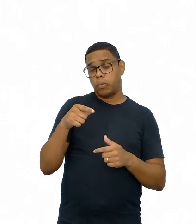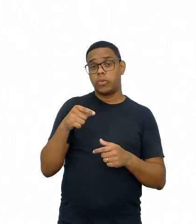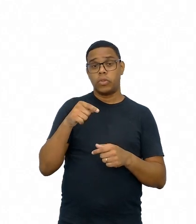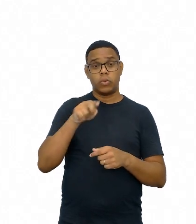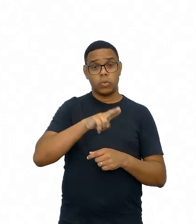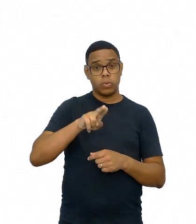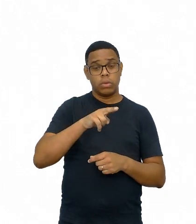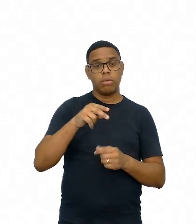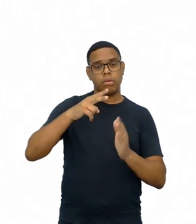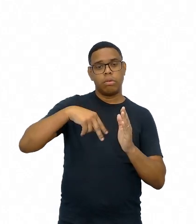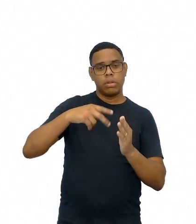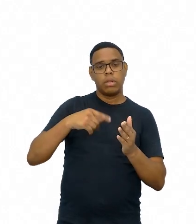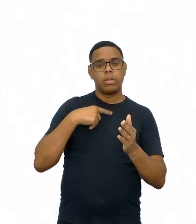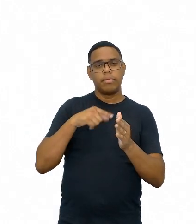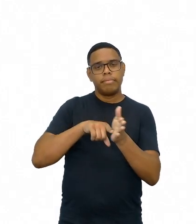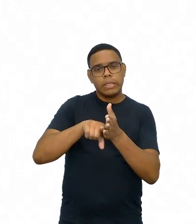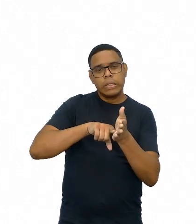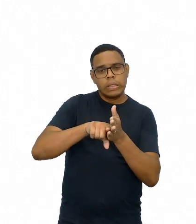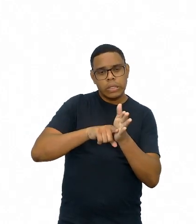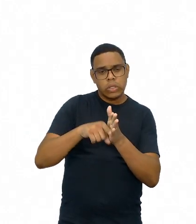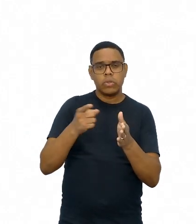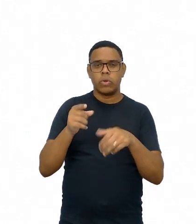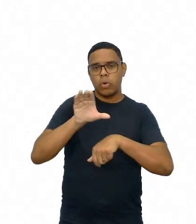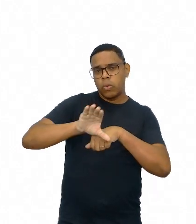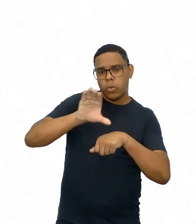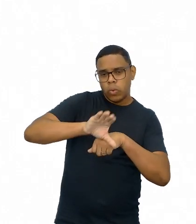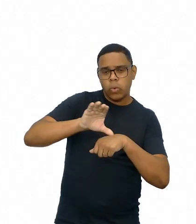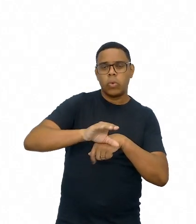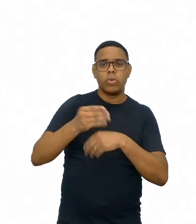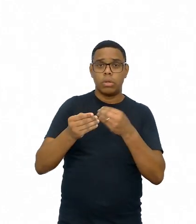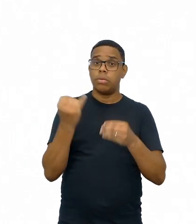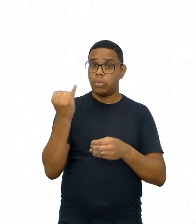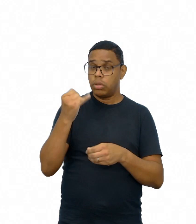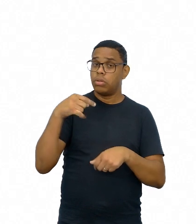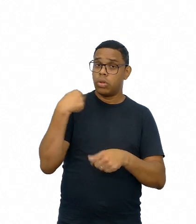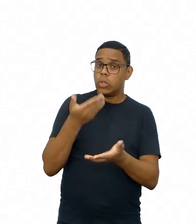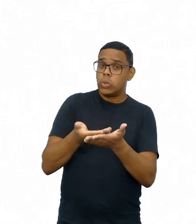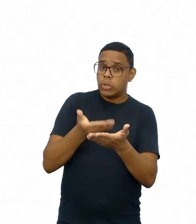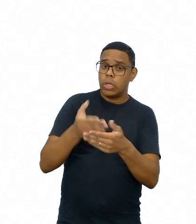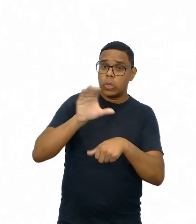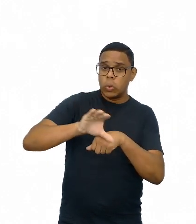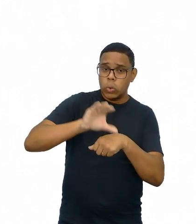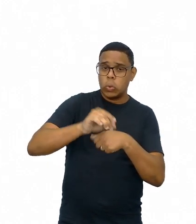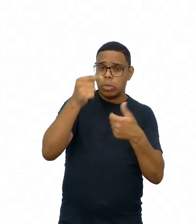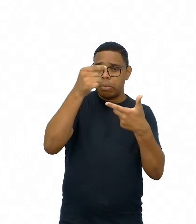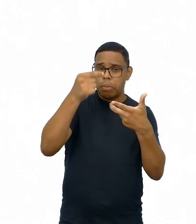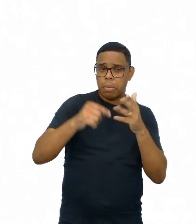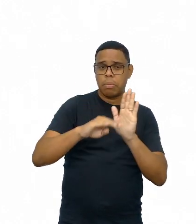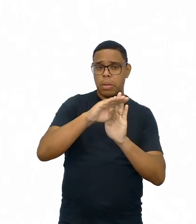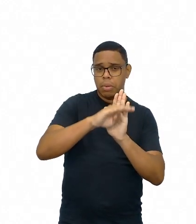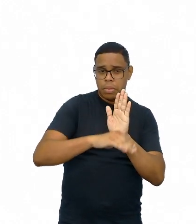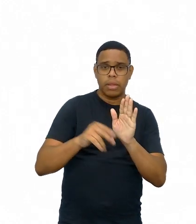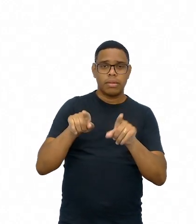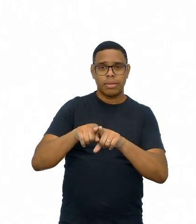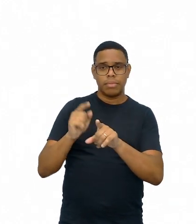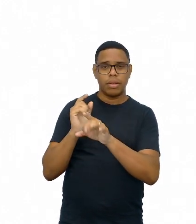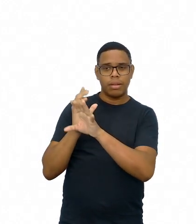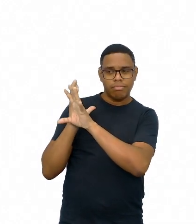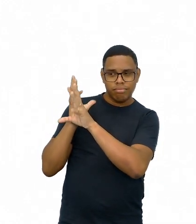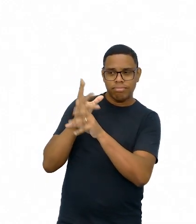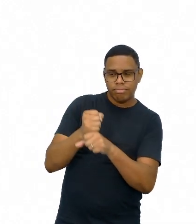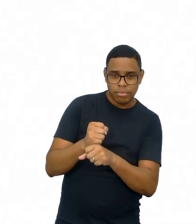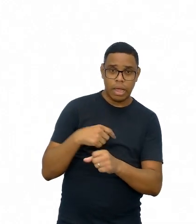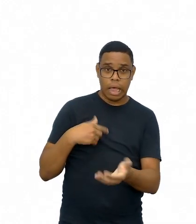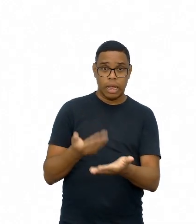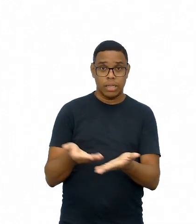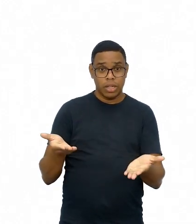vocês estarem buscando as formações. É sempre bom a gente rever as formações, né, que fizemos aí durante até o